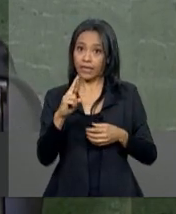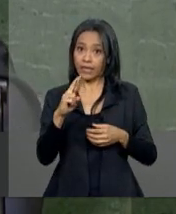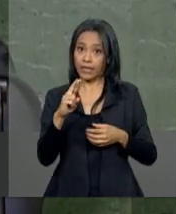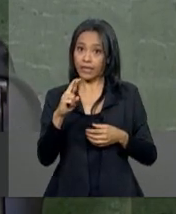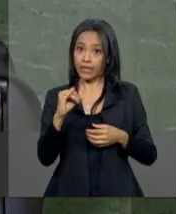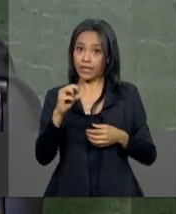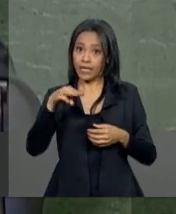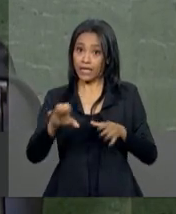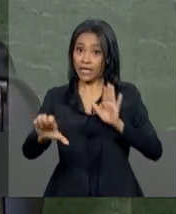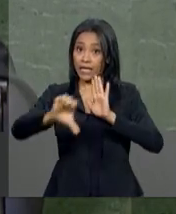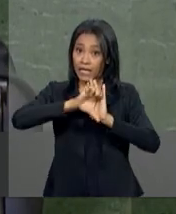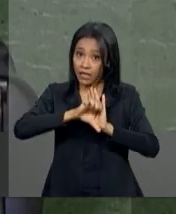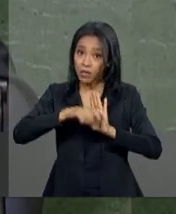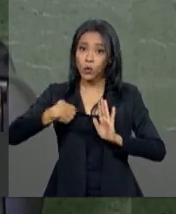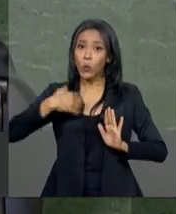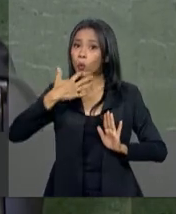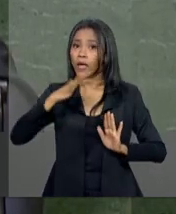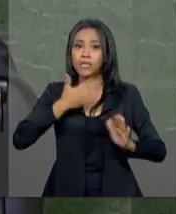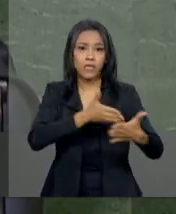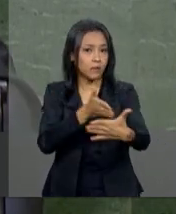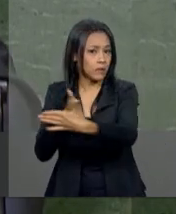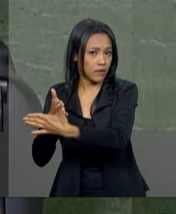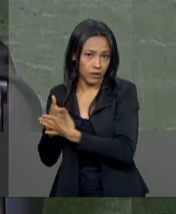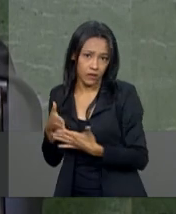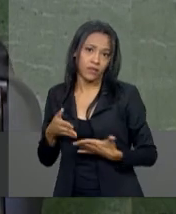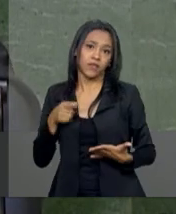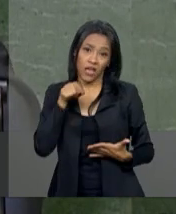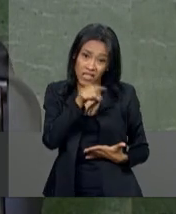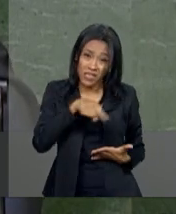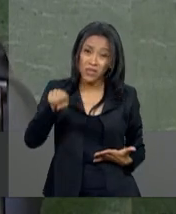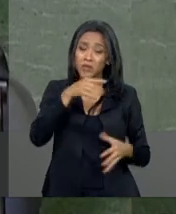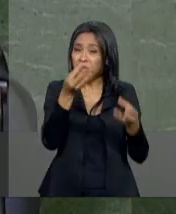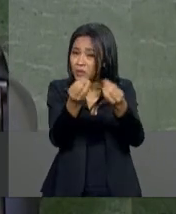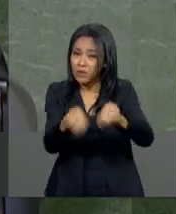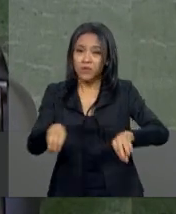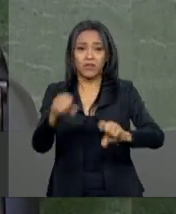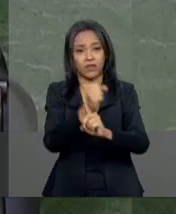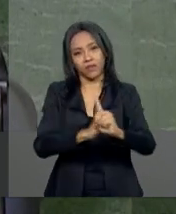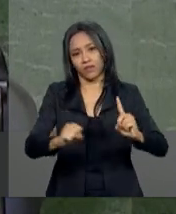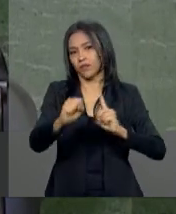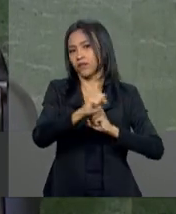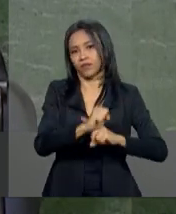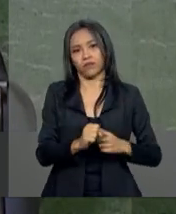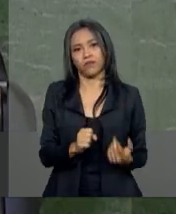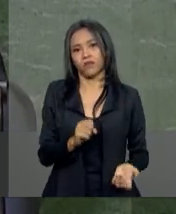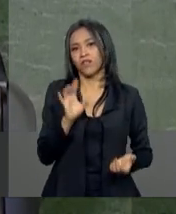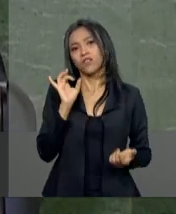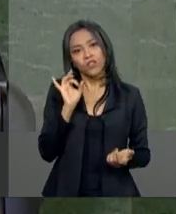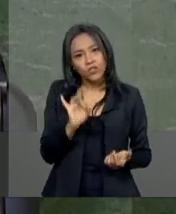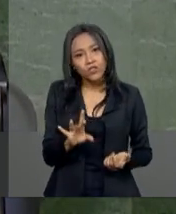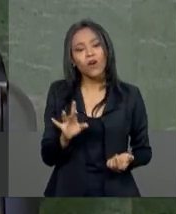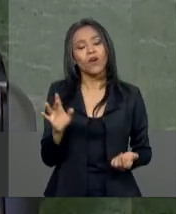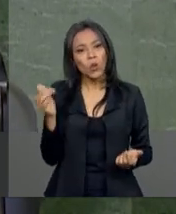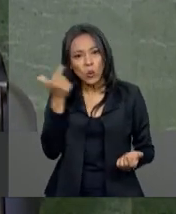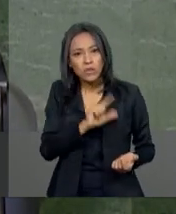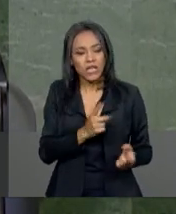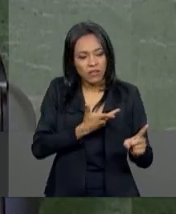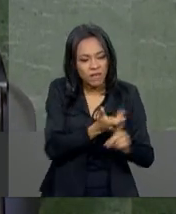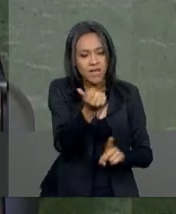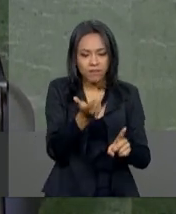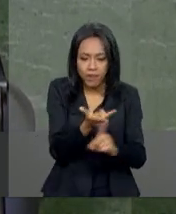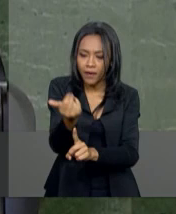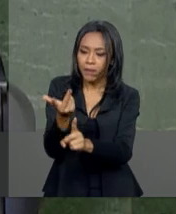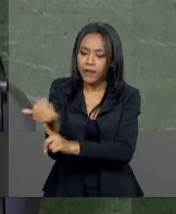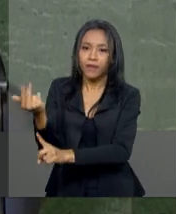são um flagelo que corrói nossas sociedades e que só são eficazes mente combatidas